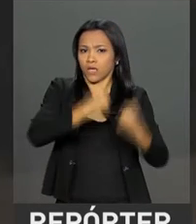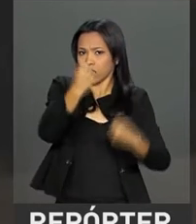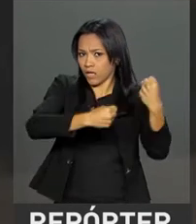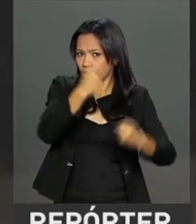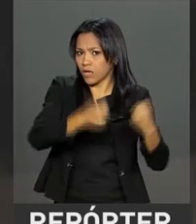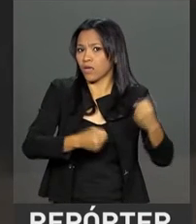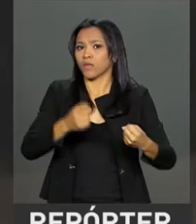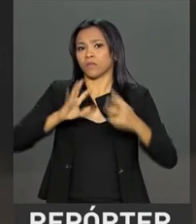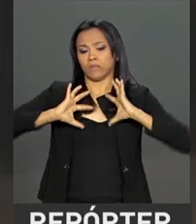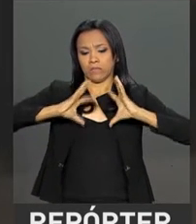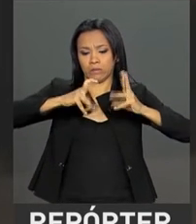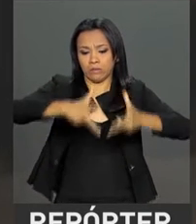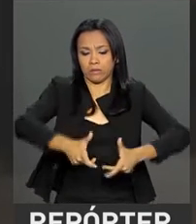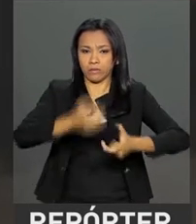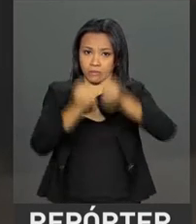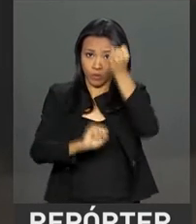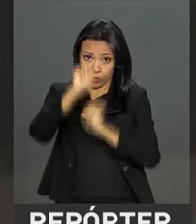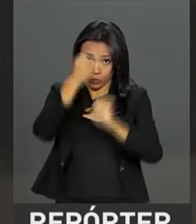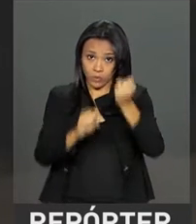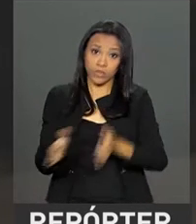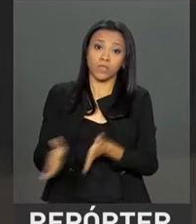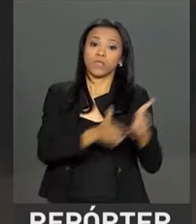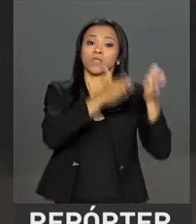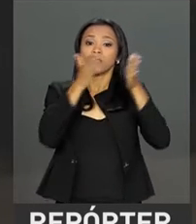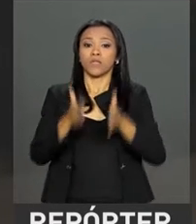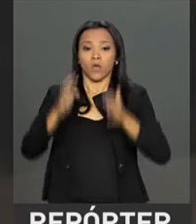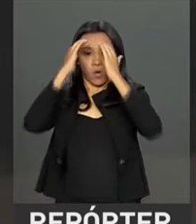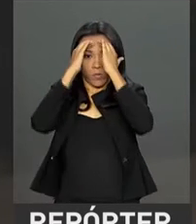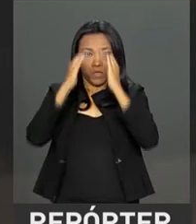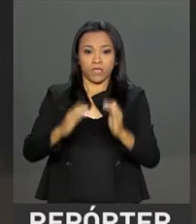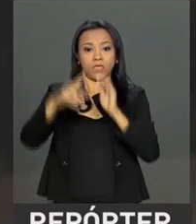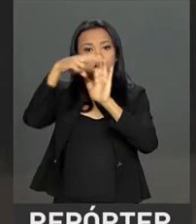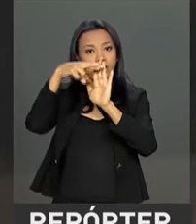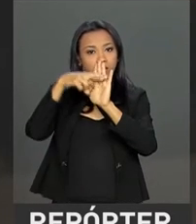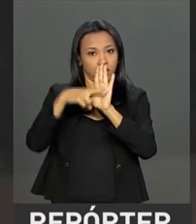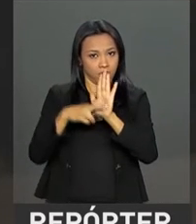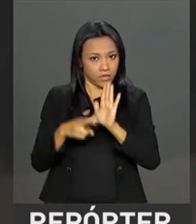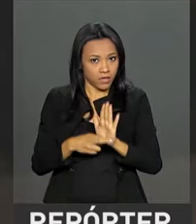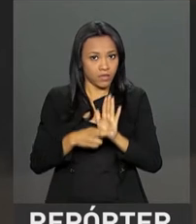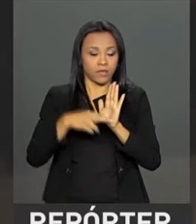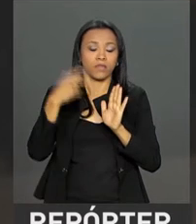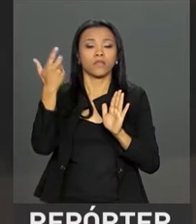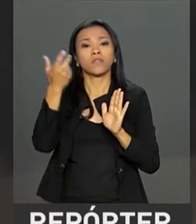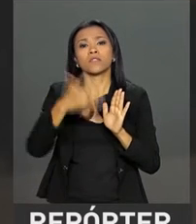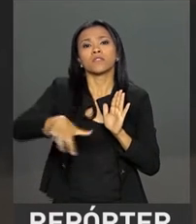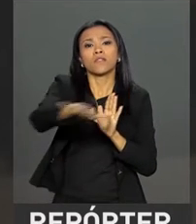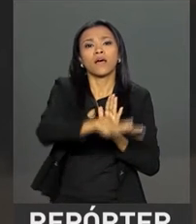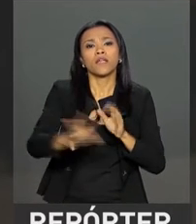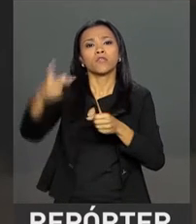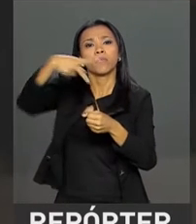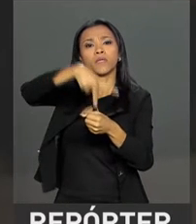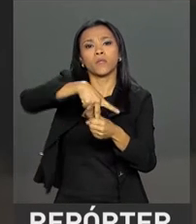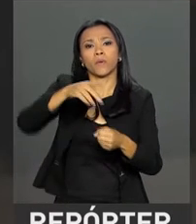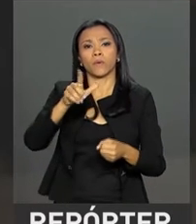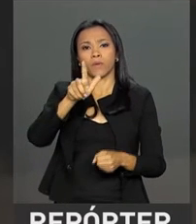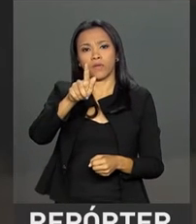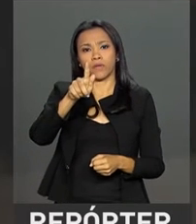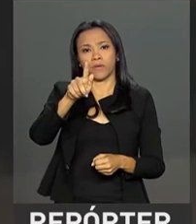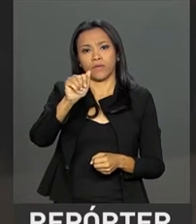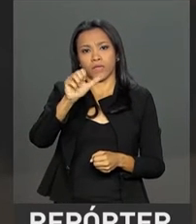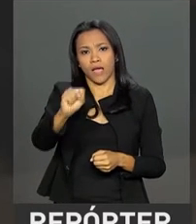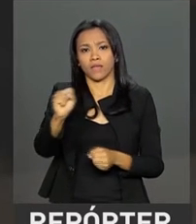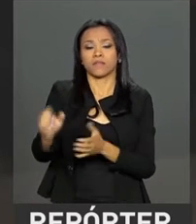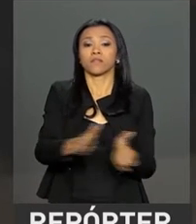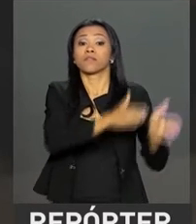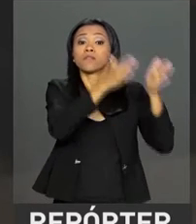para a indústria e defendem o cumprimento das regras de conteúdo local no setor de petróleo e gás. E a aprovação